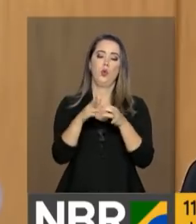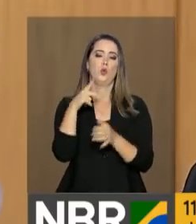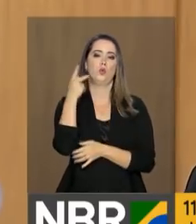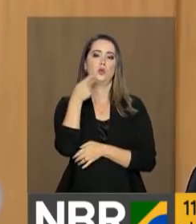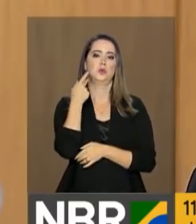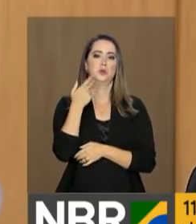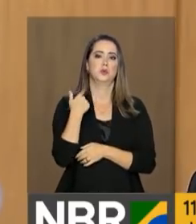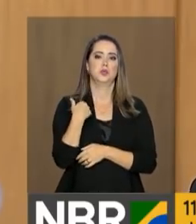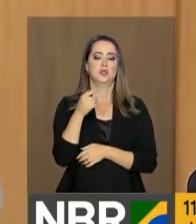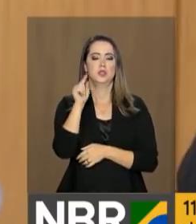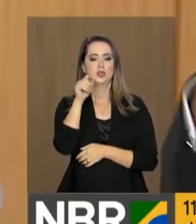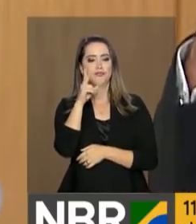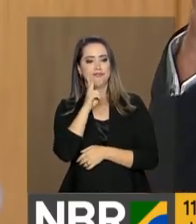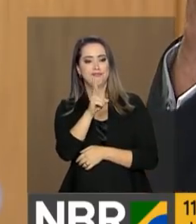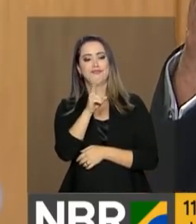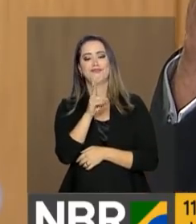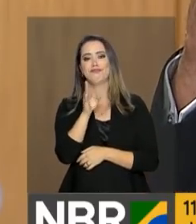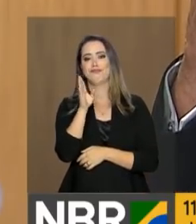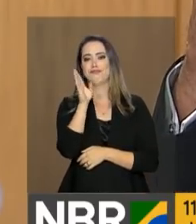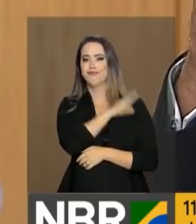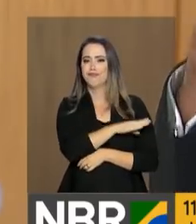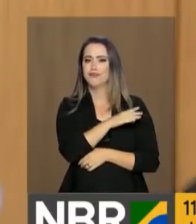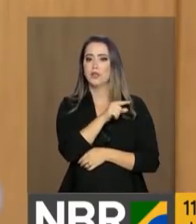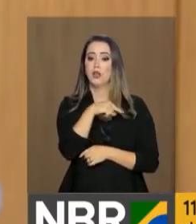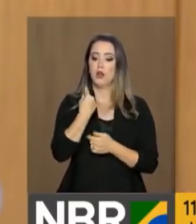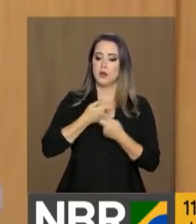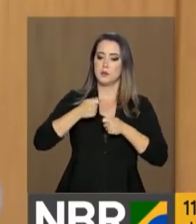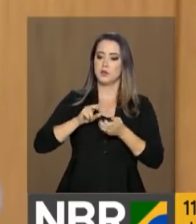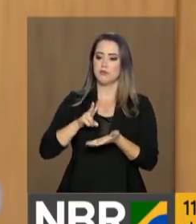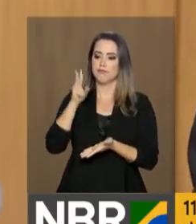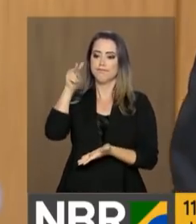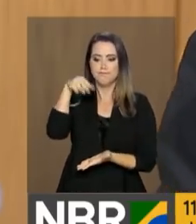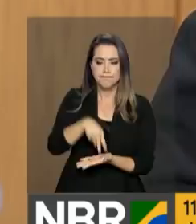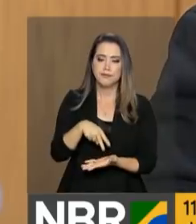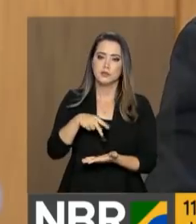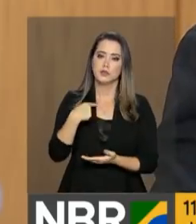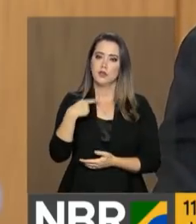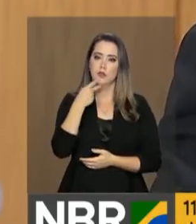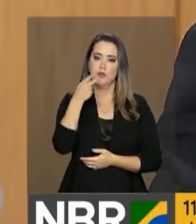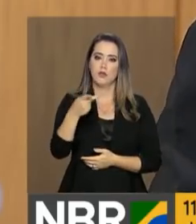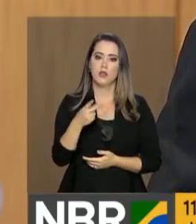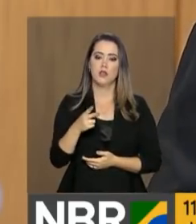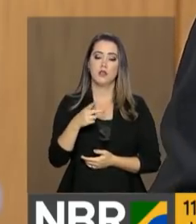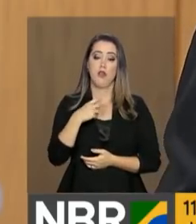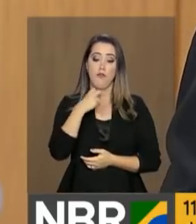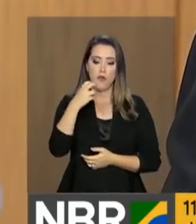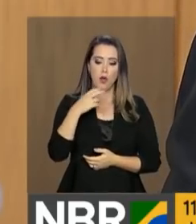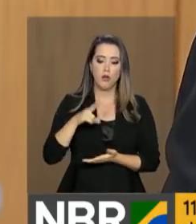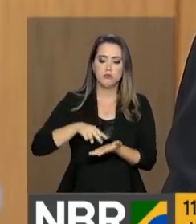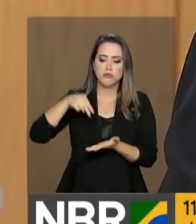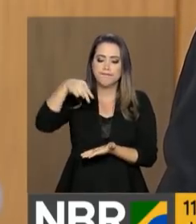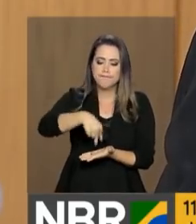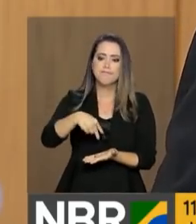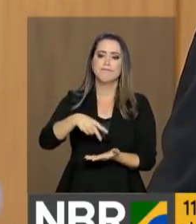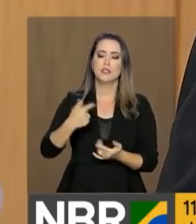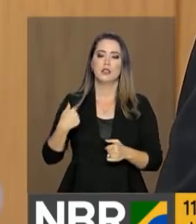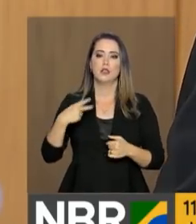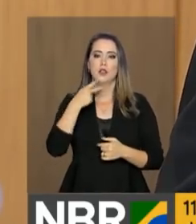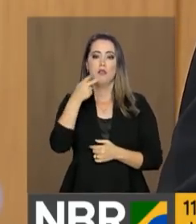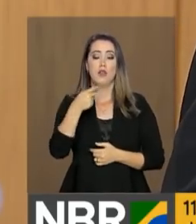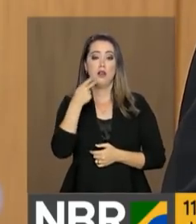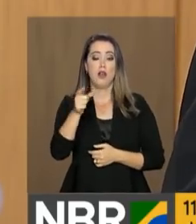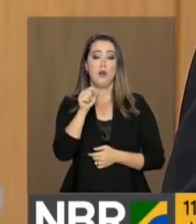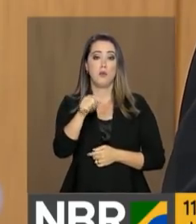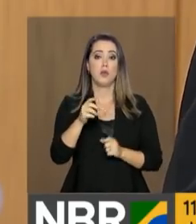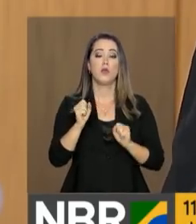muito desvalorizada e se nós não vemos levantarmos avó e aqui eu a ale wanto no maior nível possível espero que o senhor